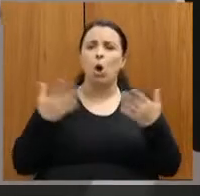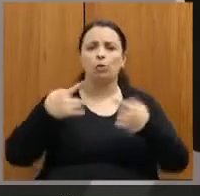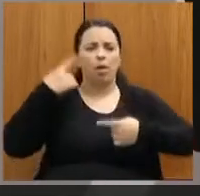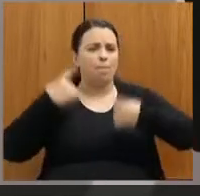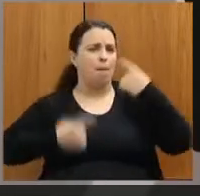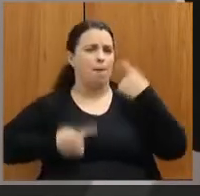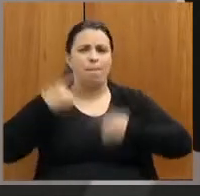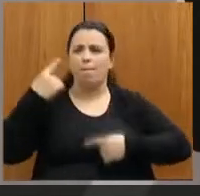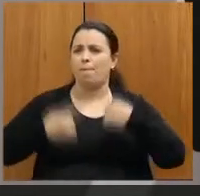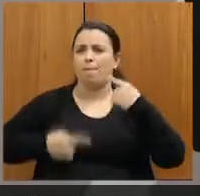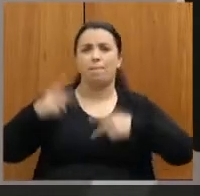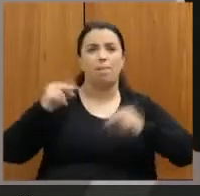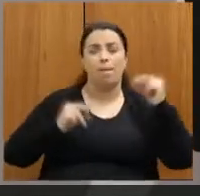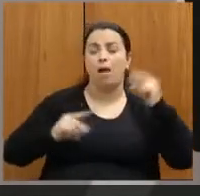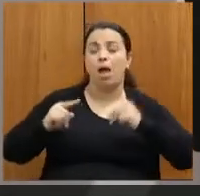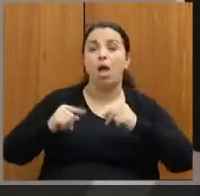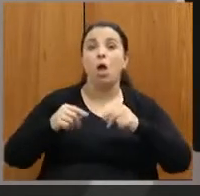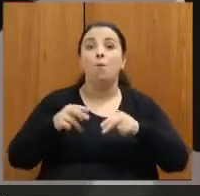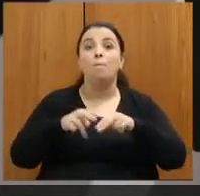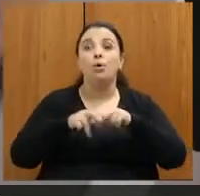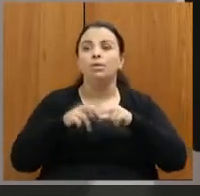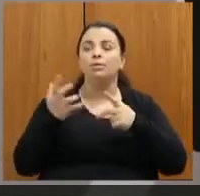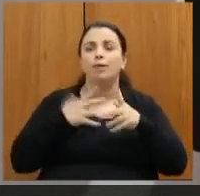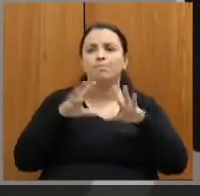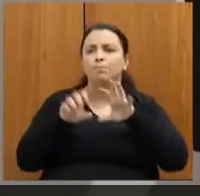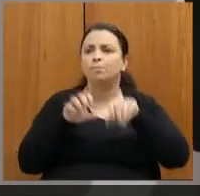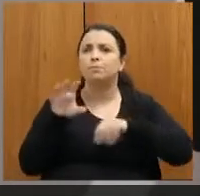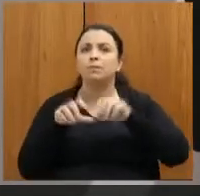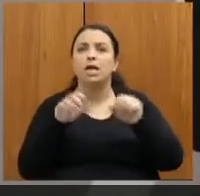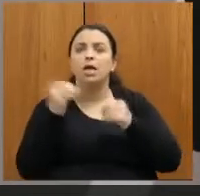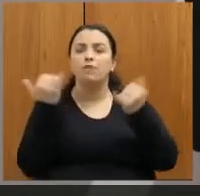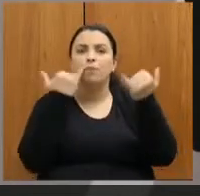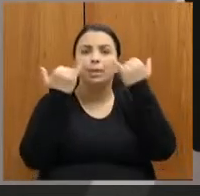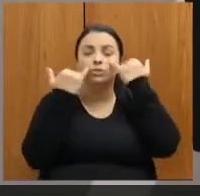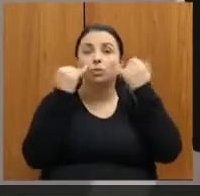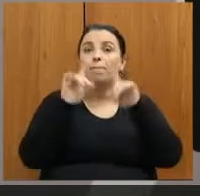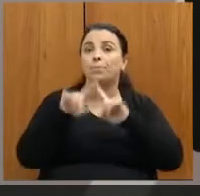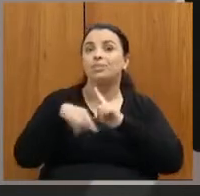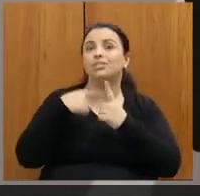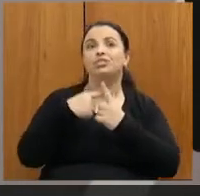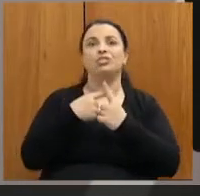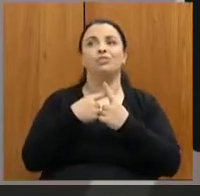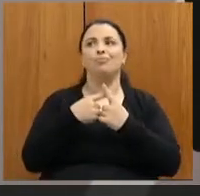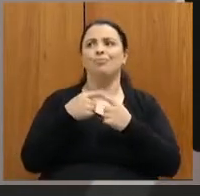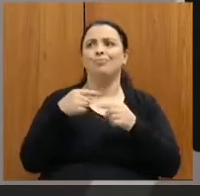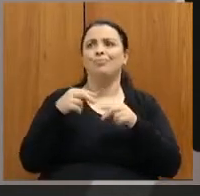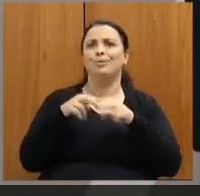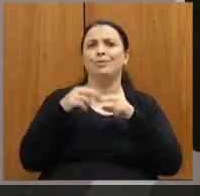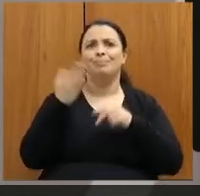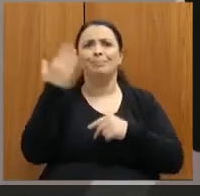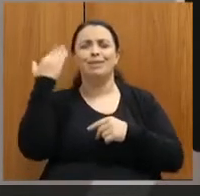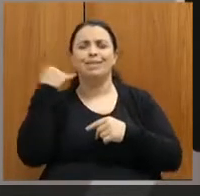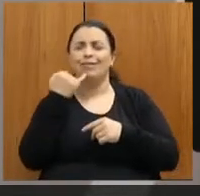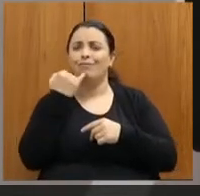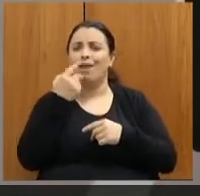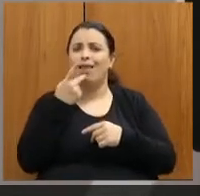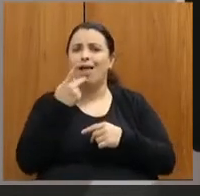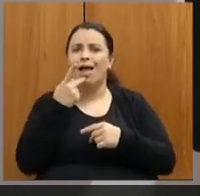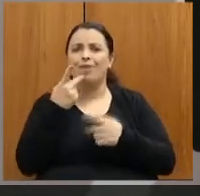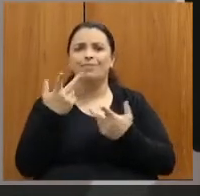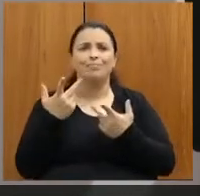informações de saldos positivos diferente do passado que se discutia os saldos negativos